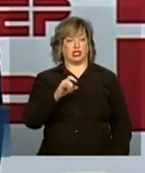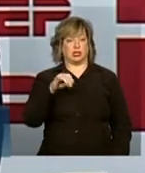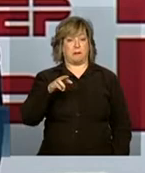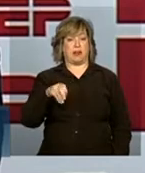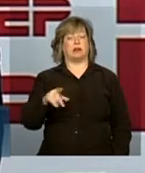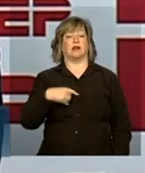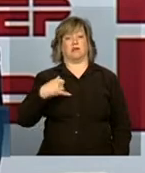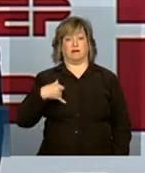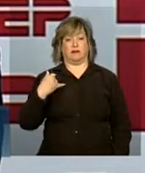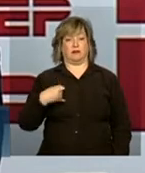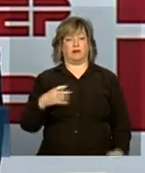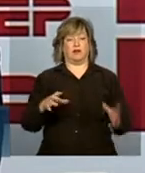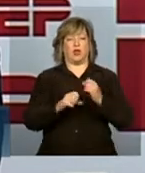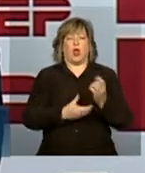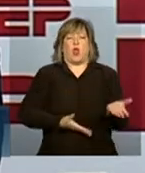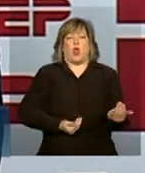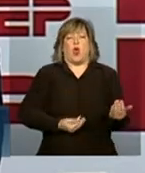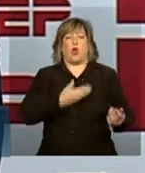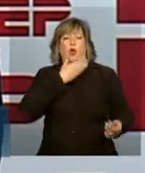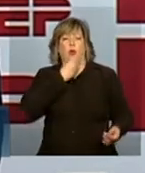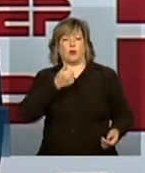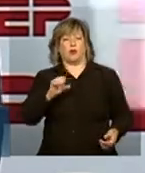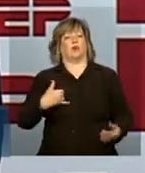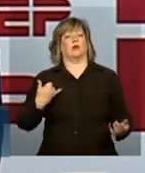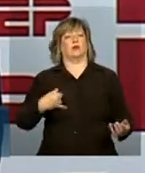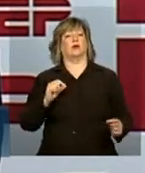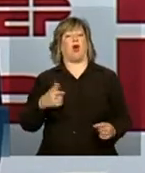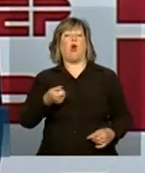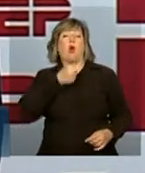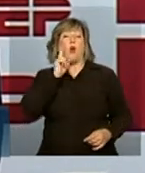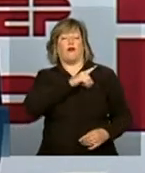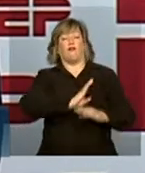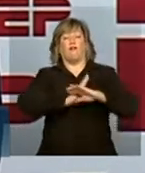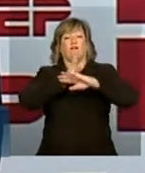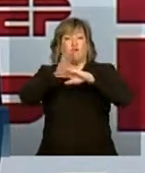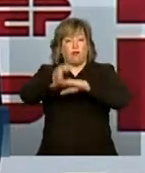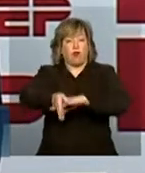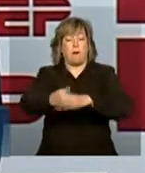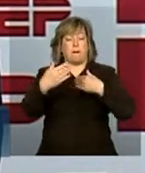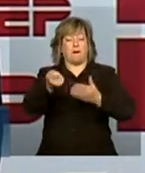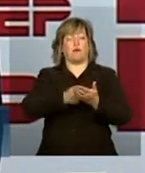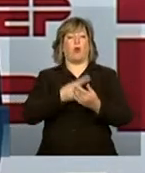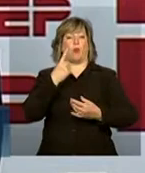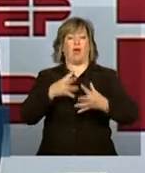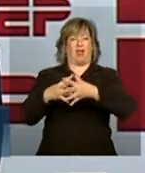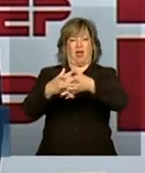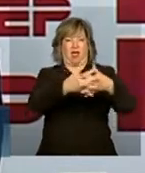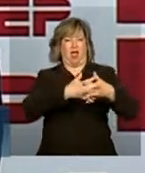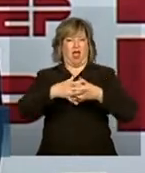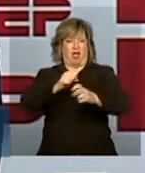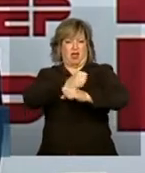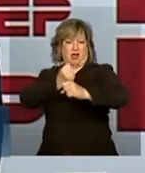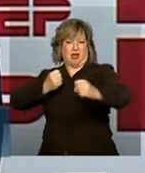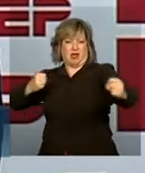anos. Ontem, ele estava indo para o exame e uma carreta na contramão